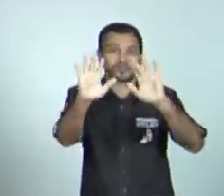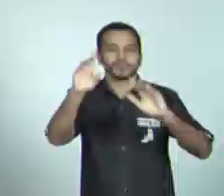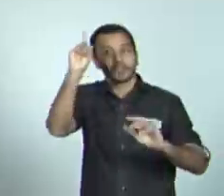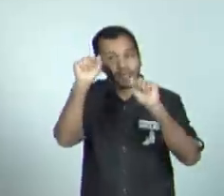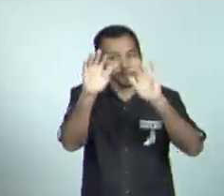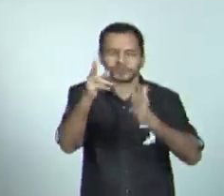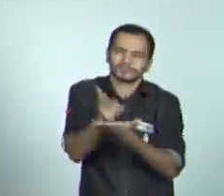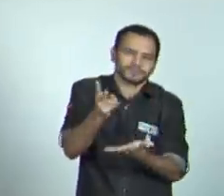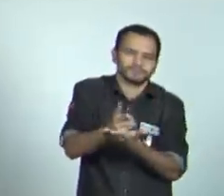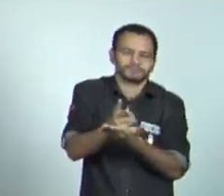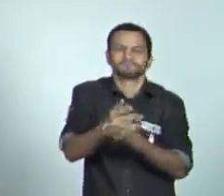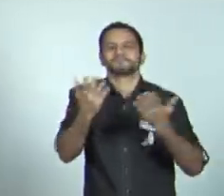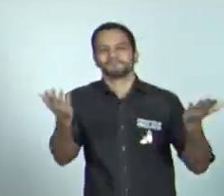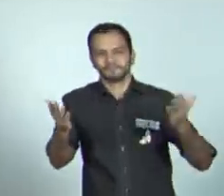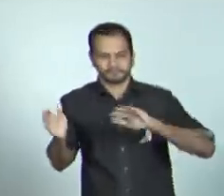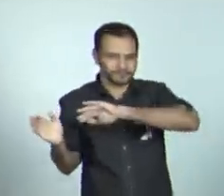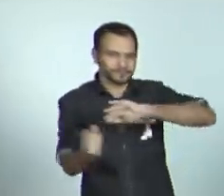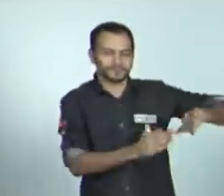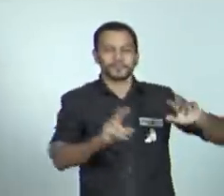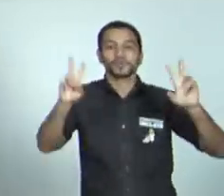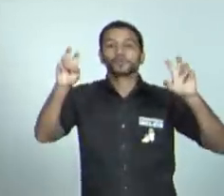falar hoje sobre ameaças